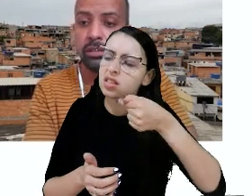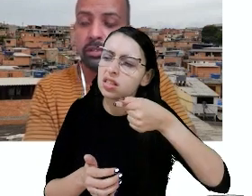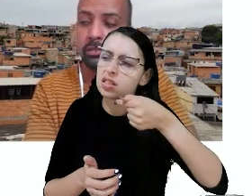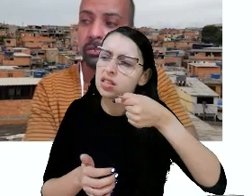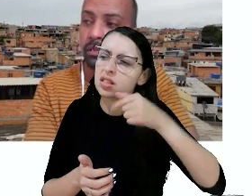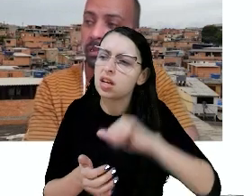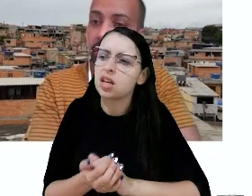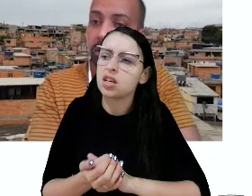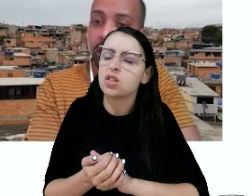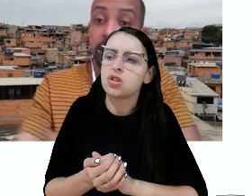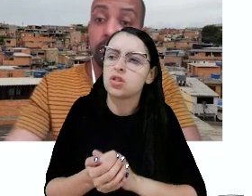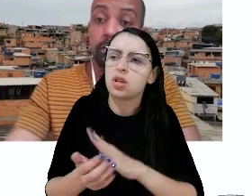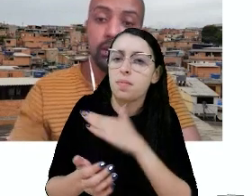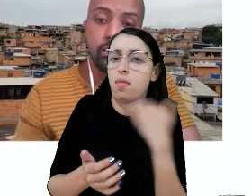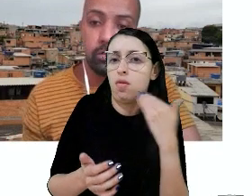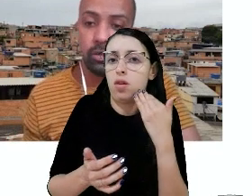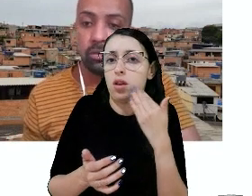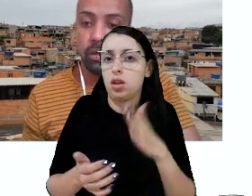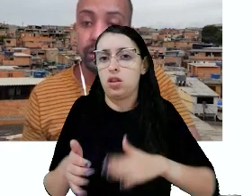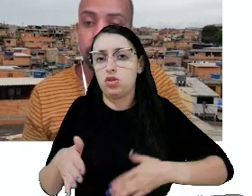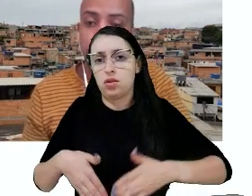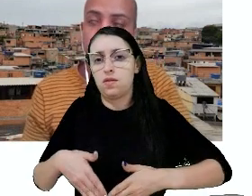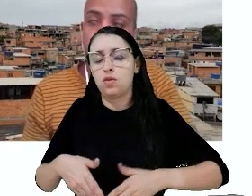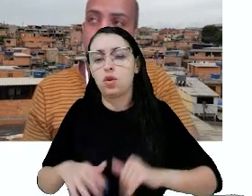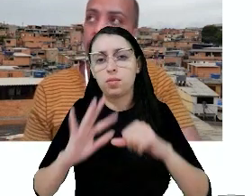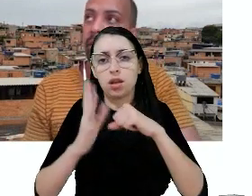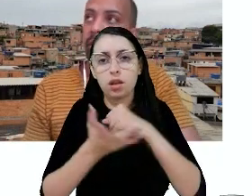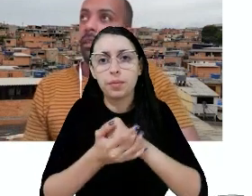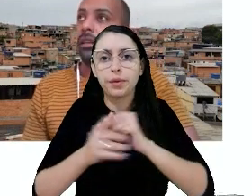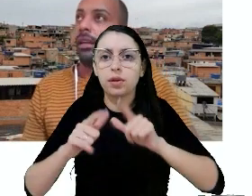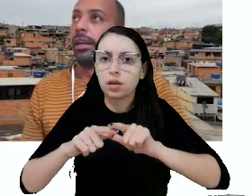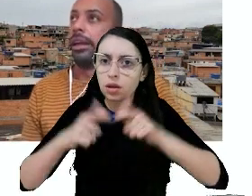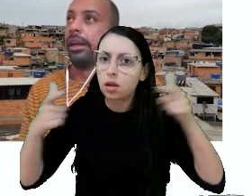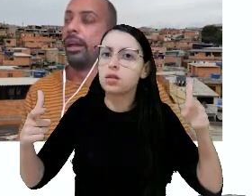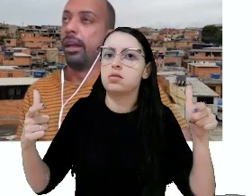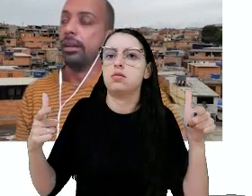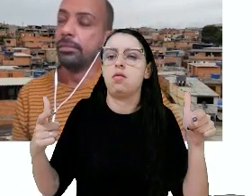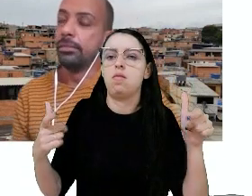de desnutrição. Na pandemia, isso aumentou ainda mais,